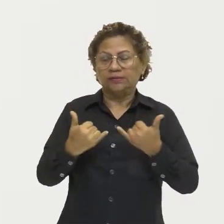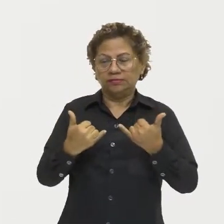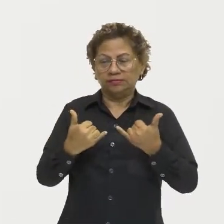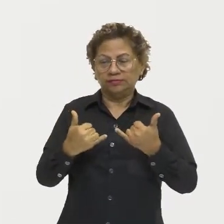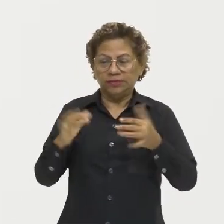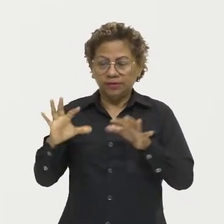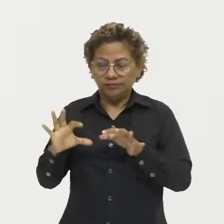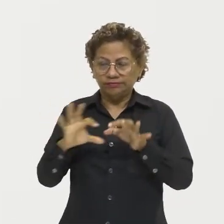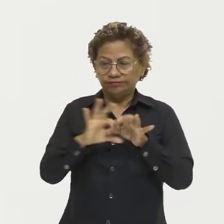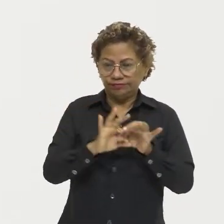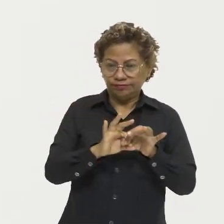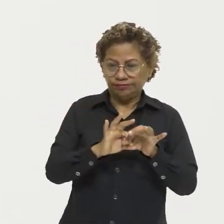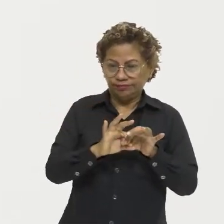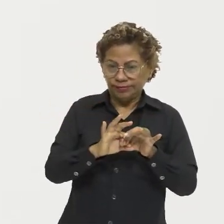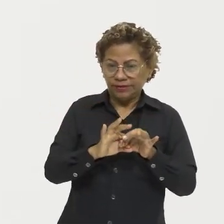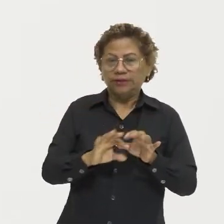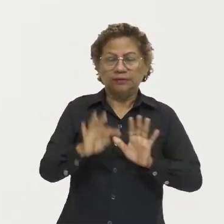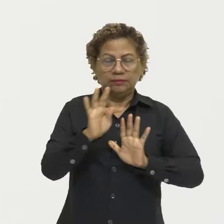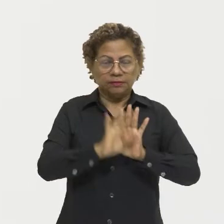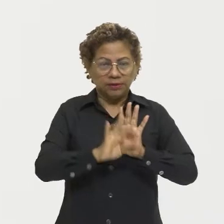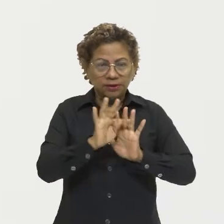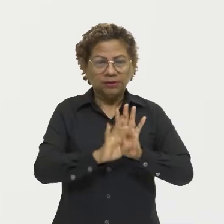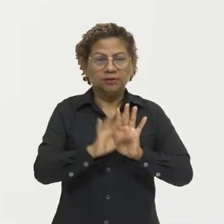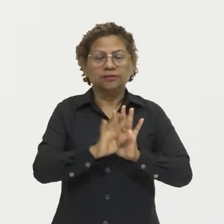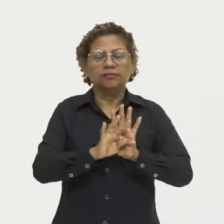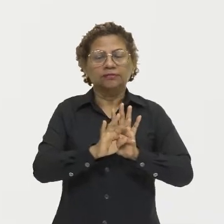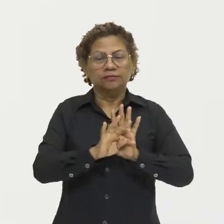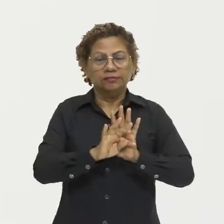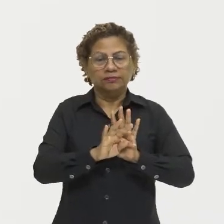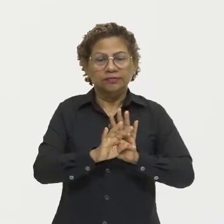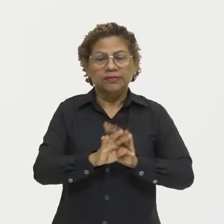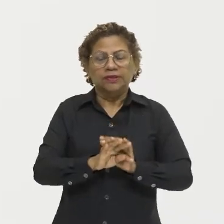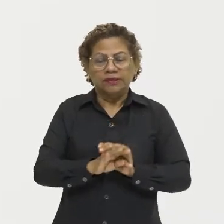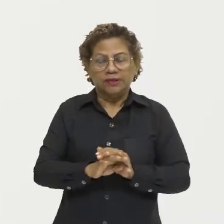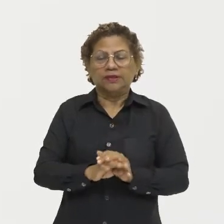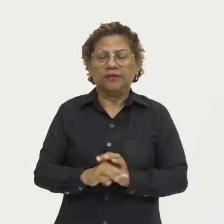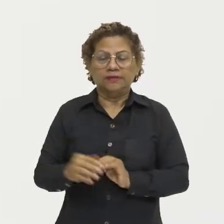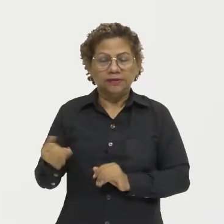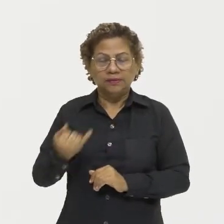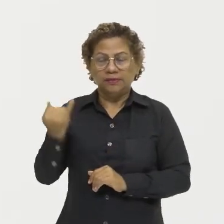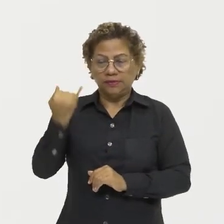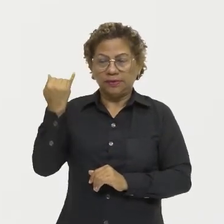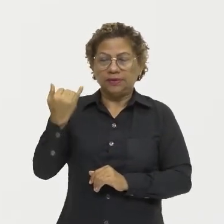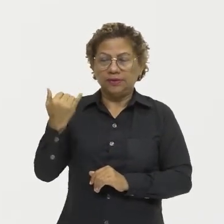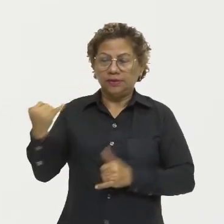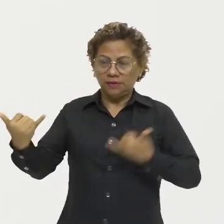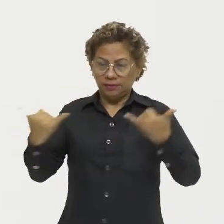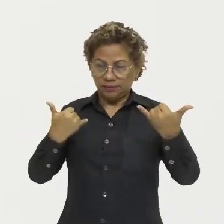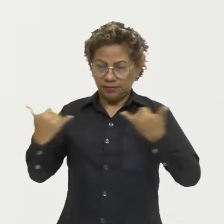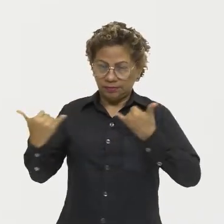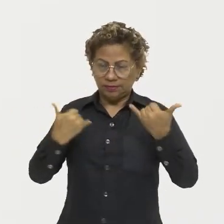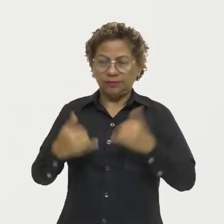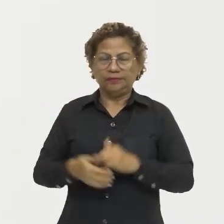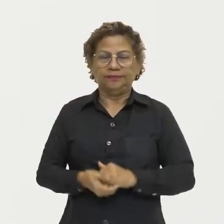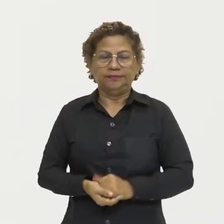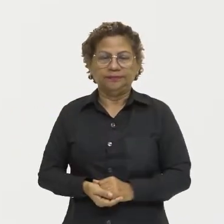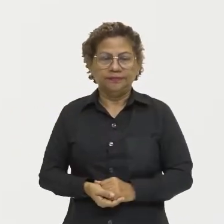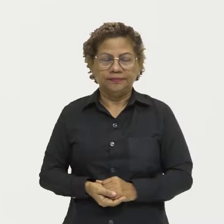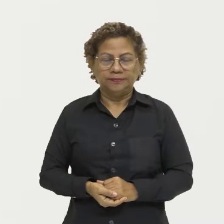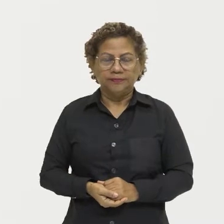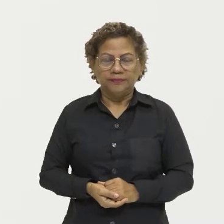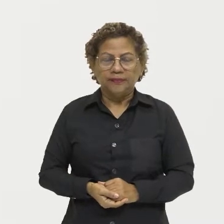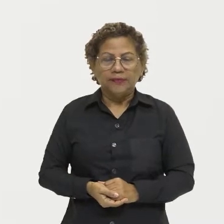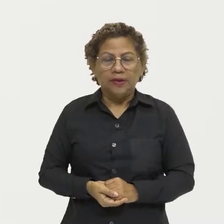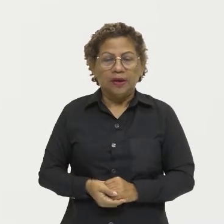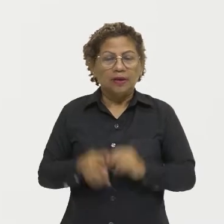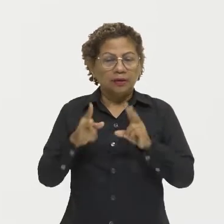textos vão priorizar a informação. Vamos ver aqui nos exemplos. Olha, nós